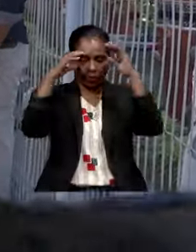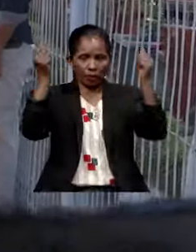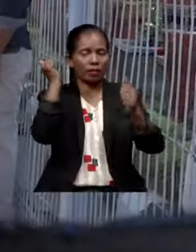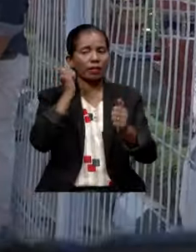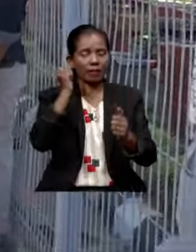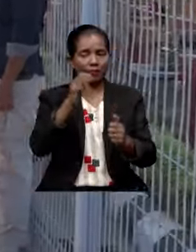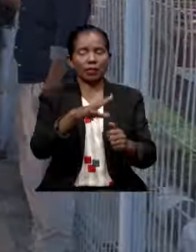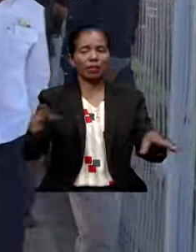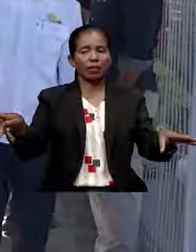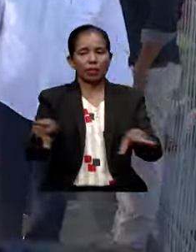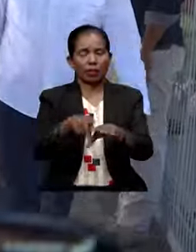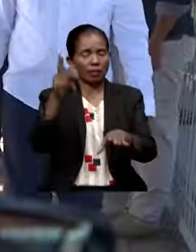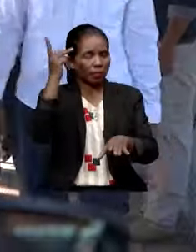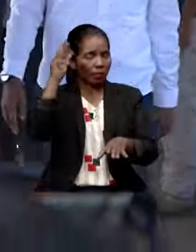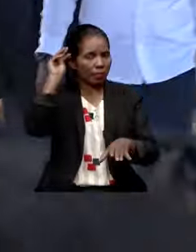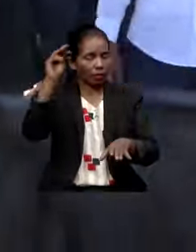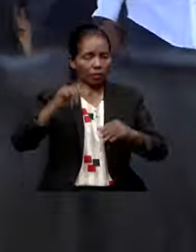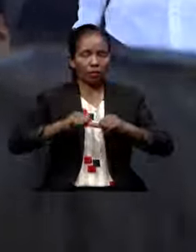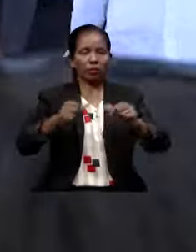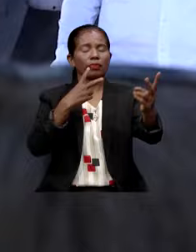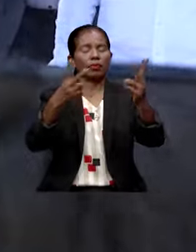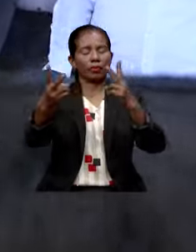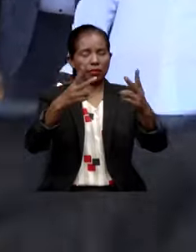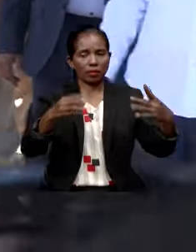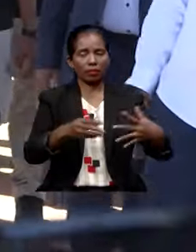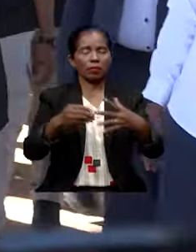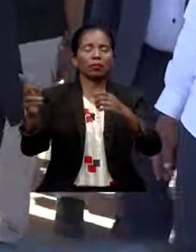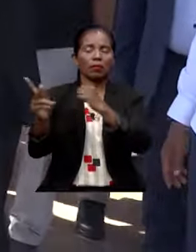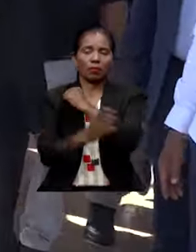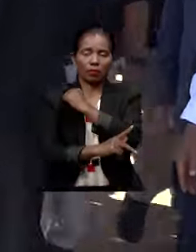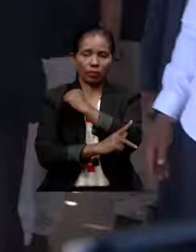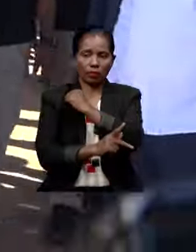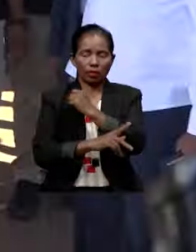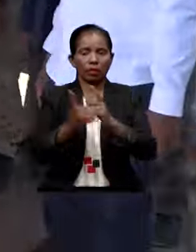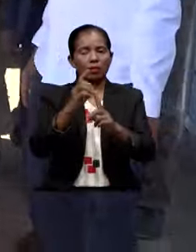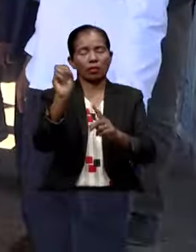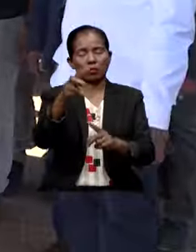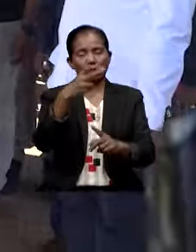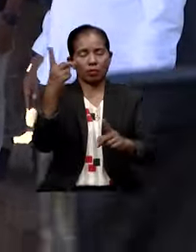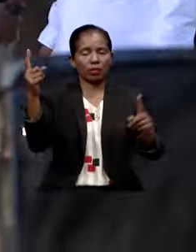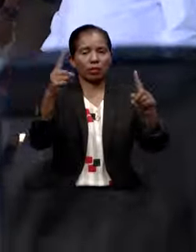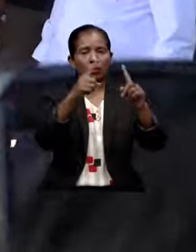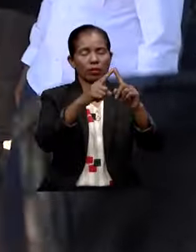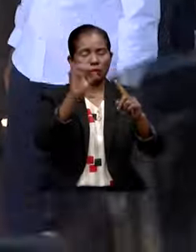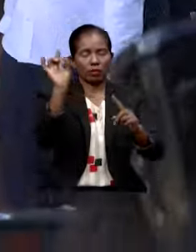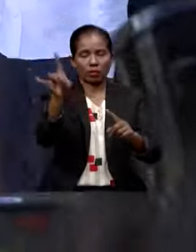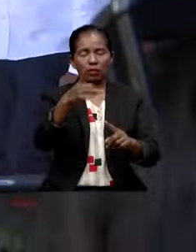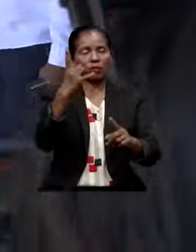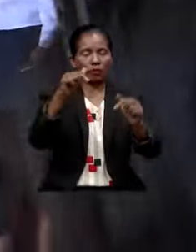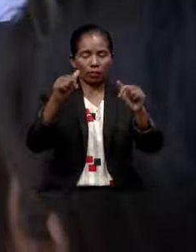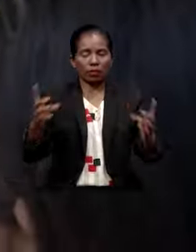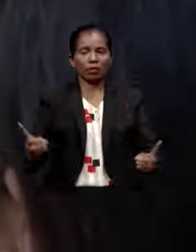em primeira ASEAN, primeiro-ministro se continua a visita oficial a Portugal e a Loron São Recém Rua, Toloron São Recém Walu Fulané,